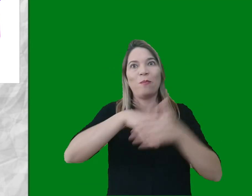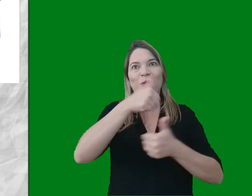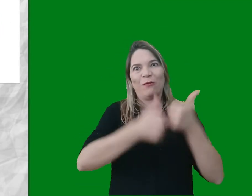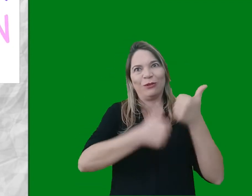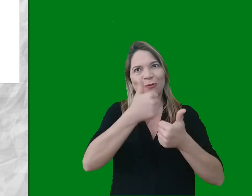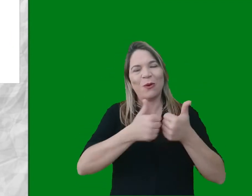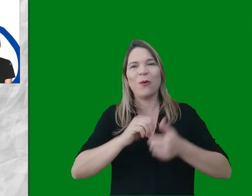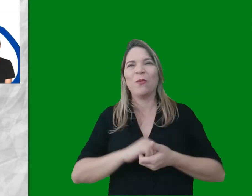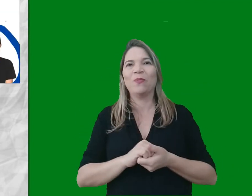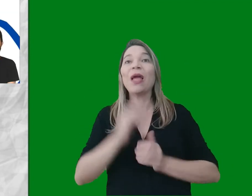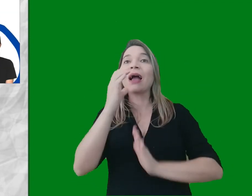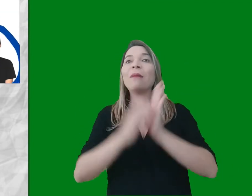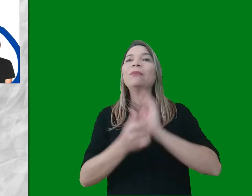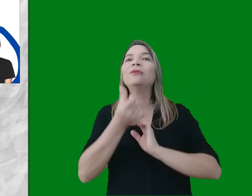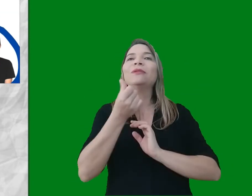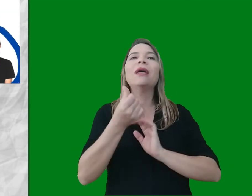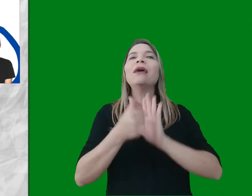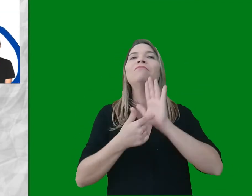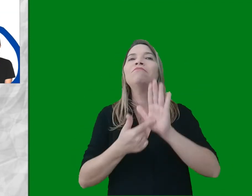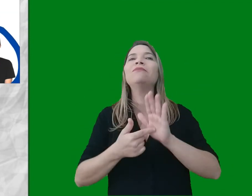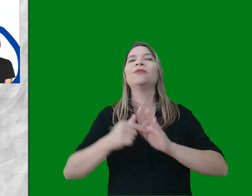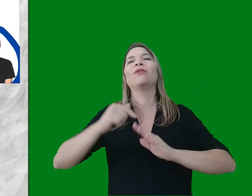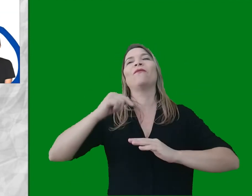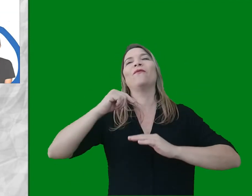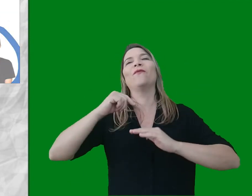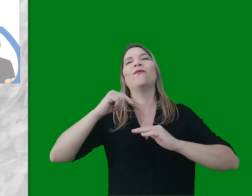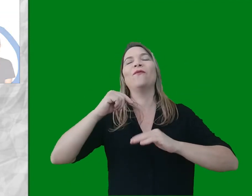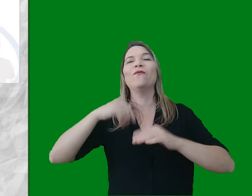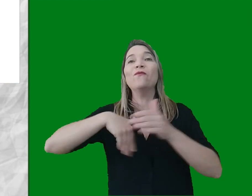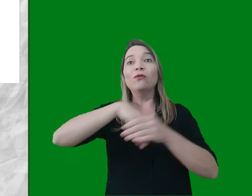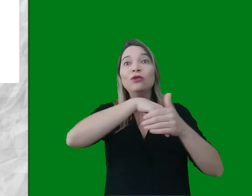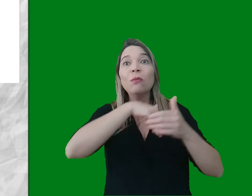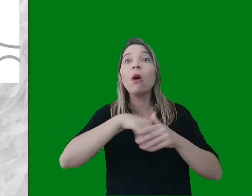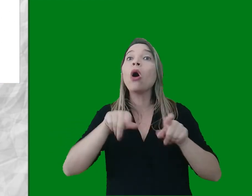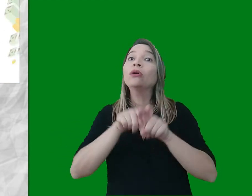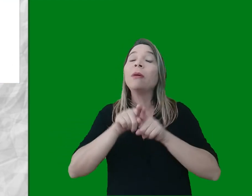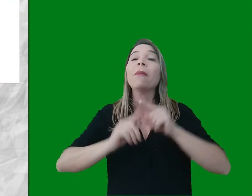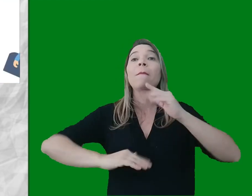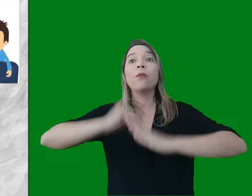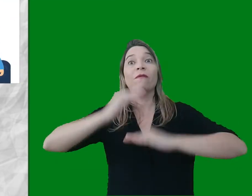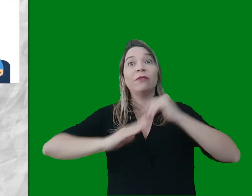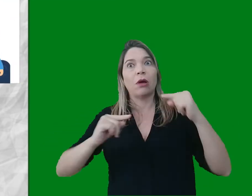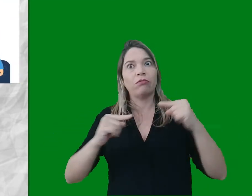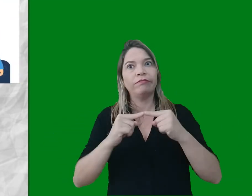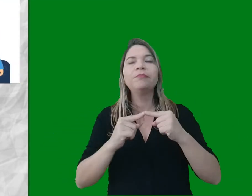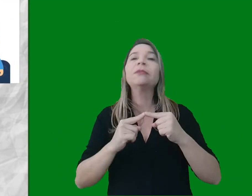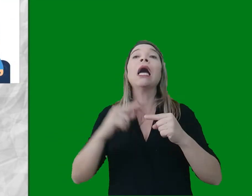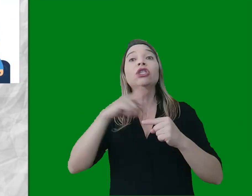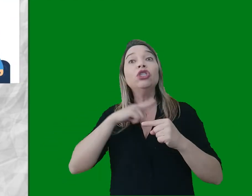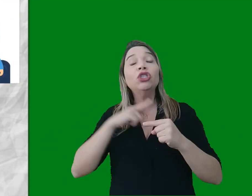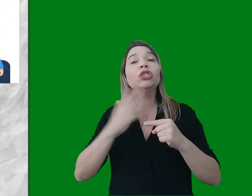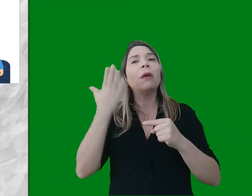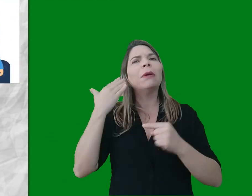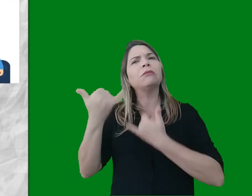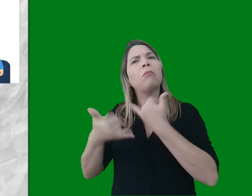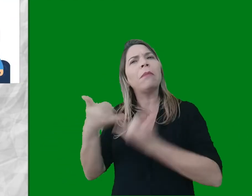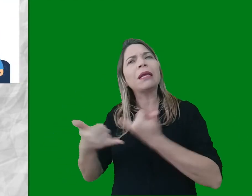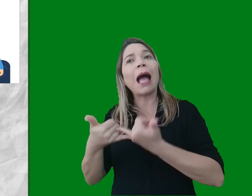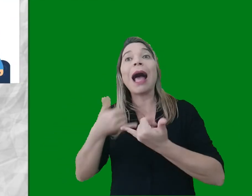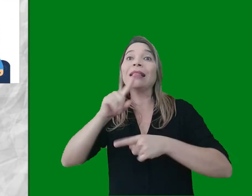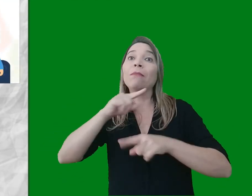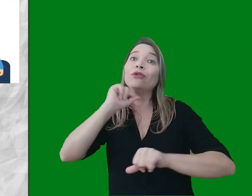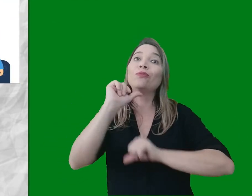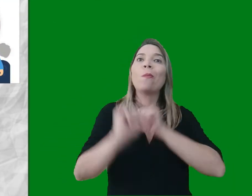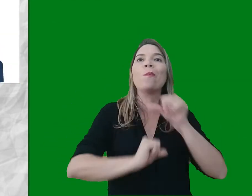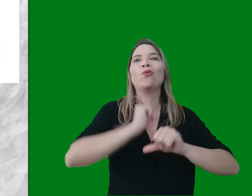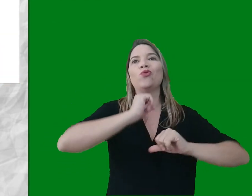6º capítulo, Futebol e Profissão, é abordada a condição de ser jogador de futebol profissional e toda a mística envolvendo essa profissão. A